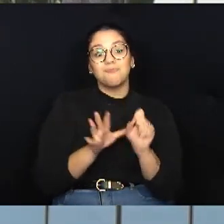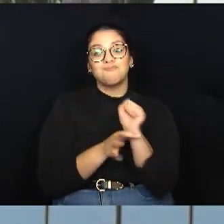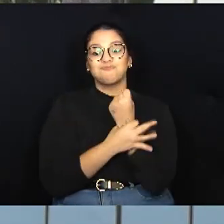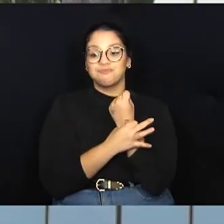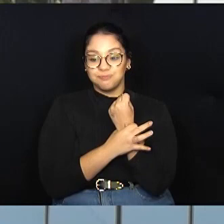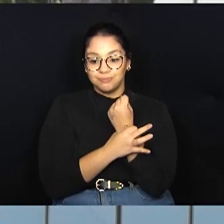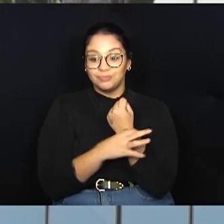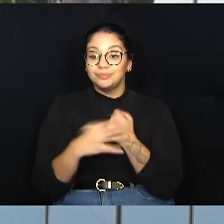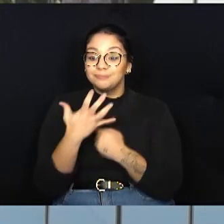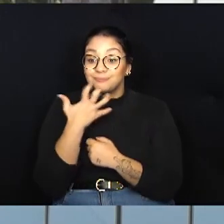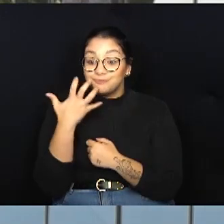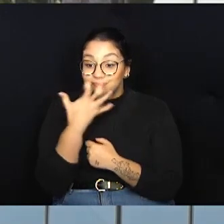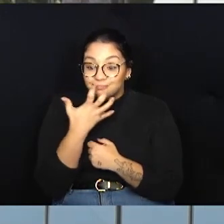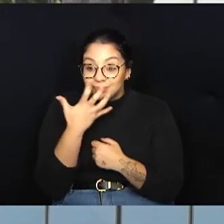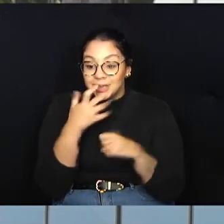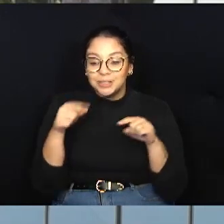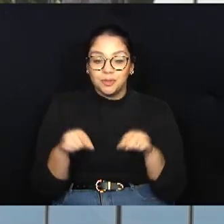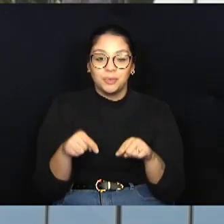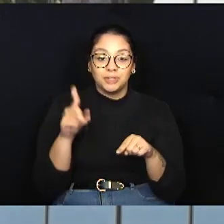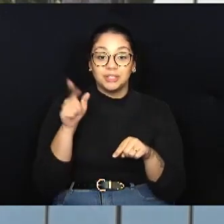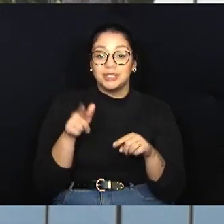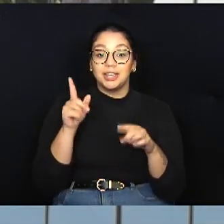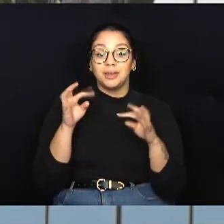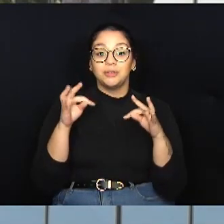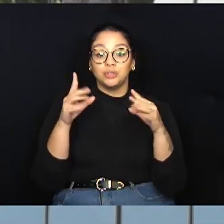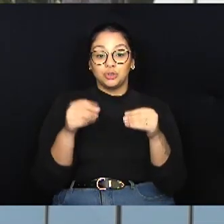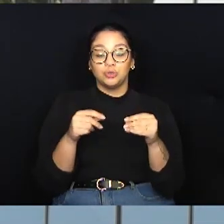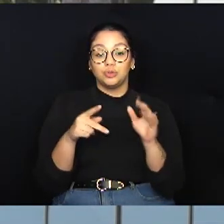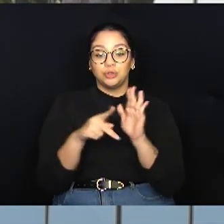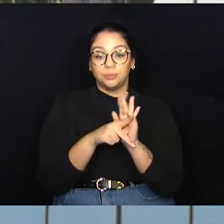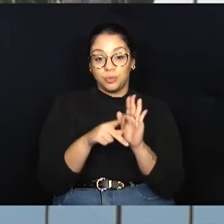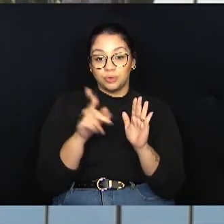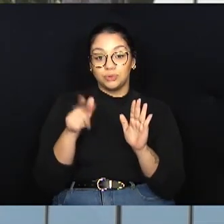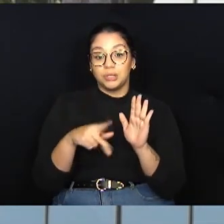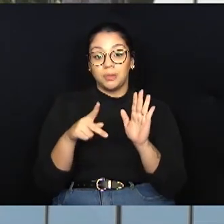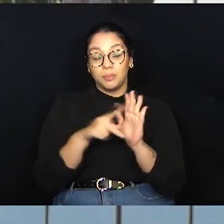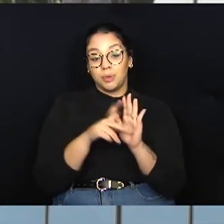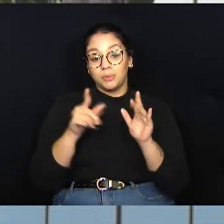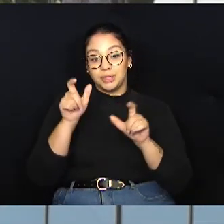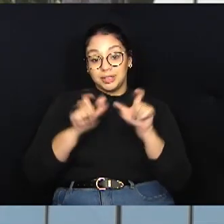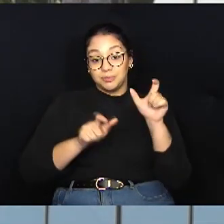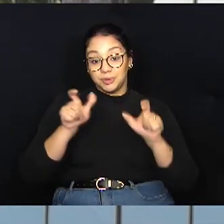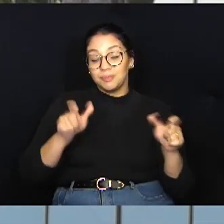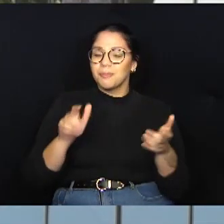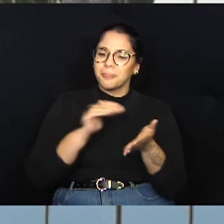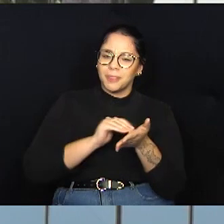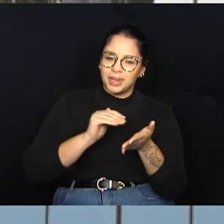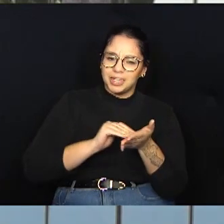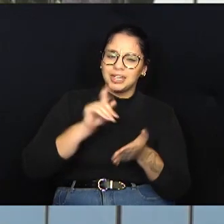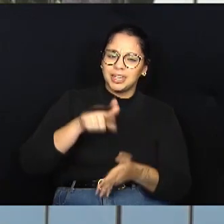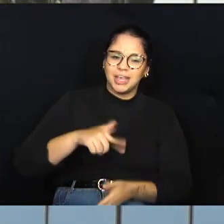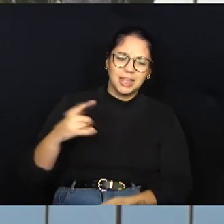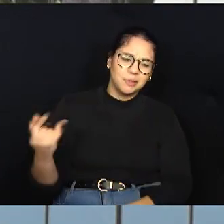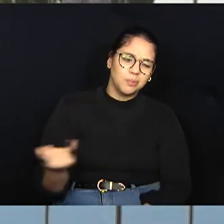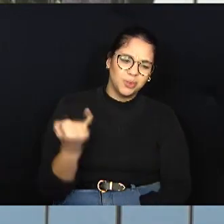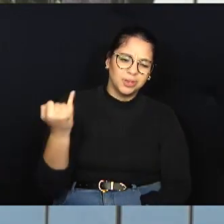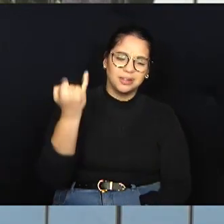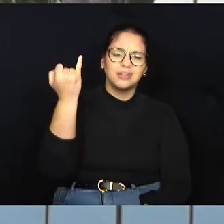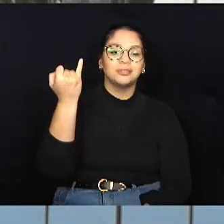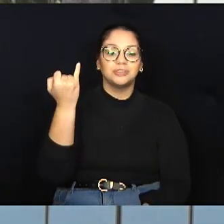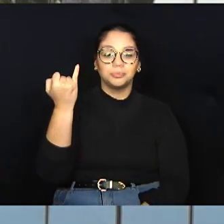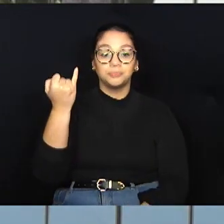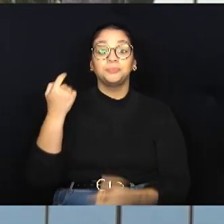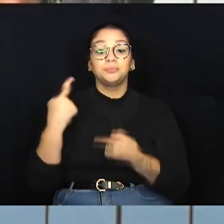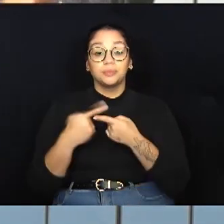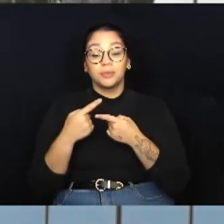ter paixão por isso, porque é de todos, é o patrimônio das pessoas. É uma secretaria muito importante, porque ela